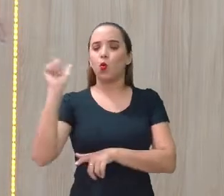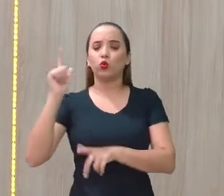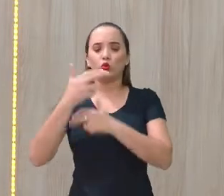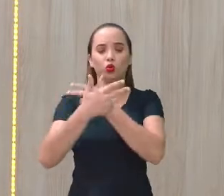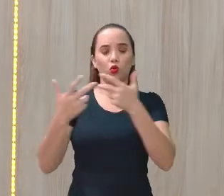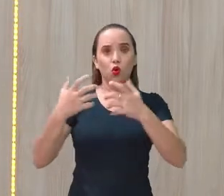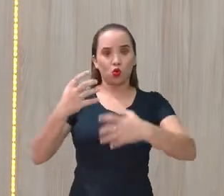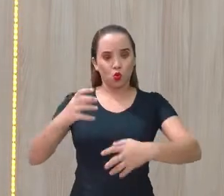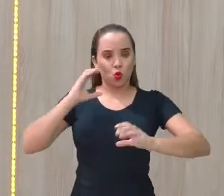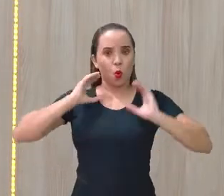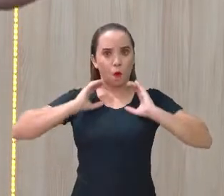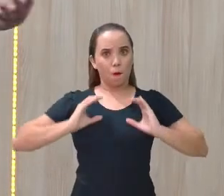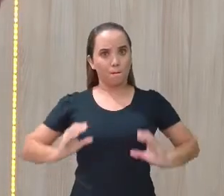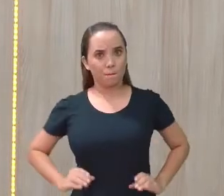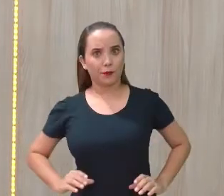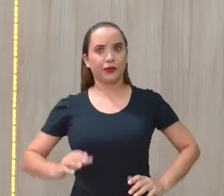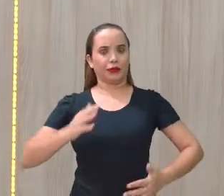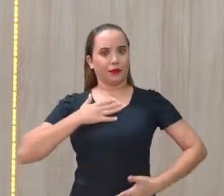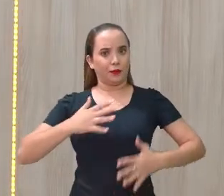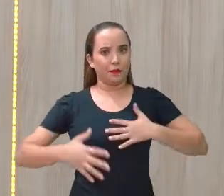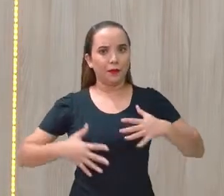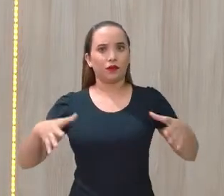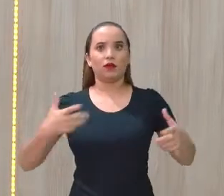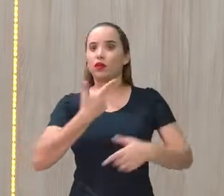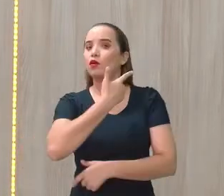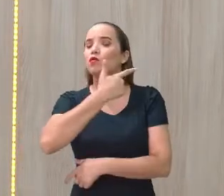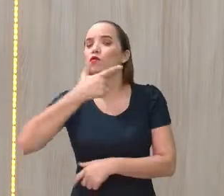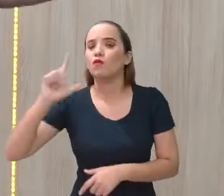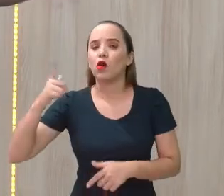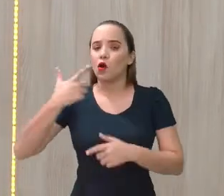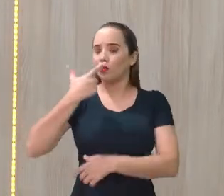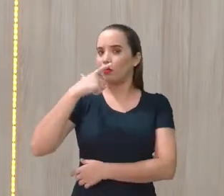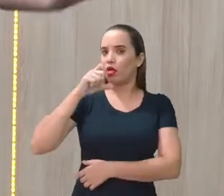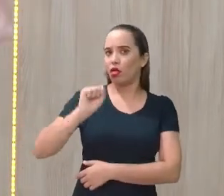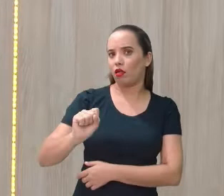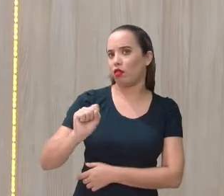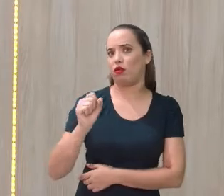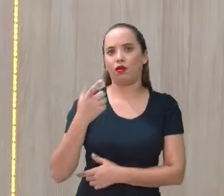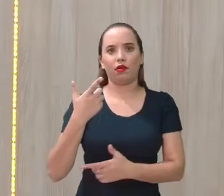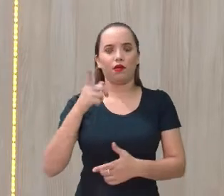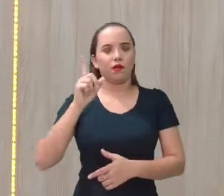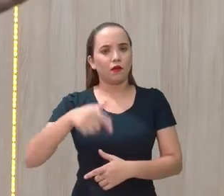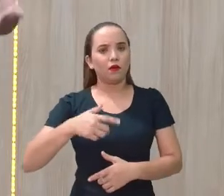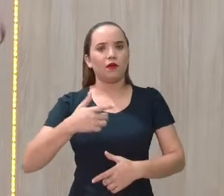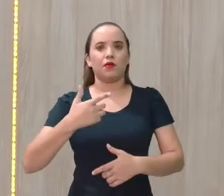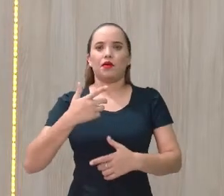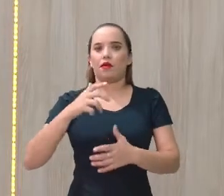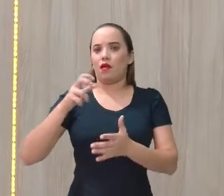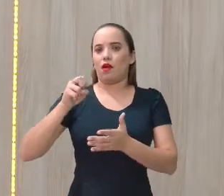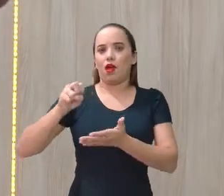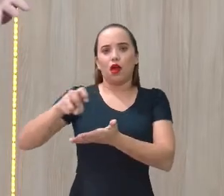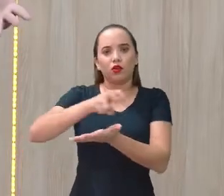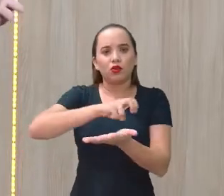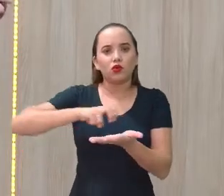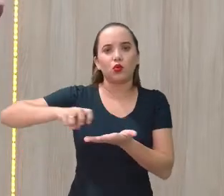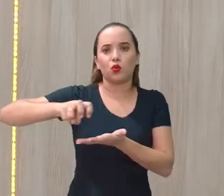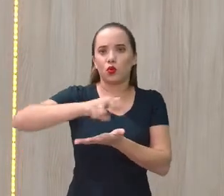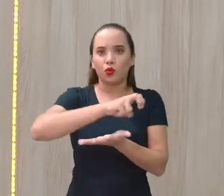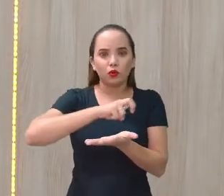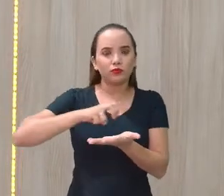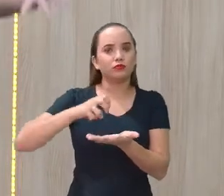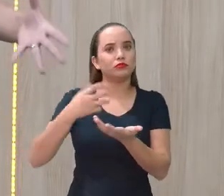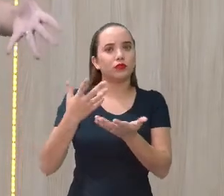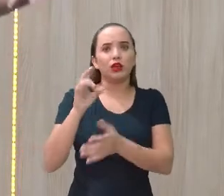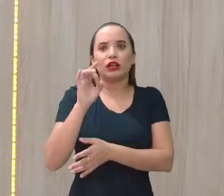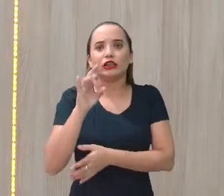extralinguísticas, ou seja, fora da língua em si. A gente está falando de umas questões não verbais. Não é só palavra, não